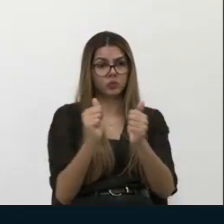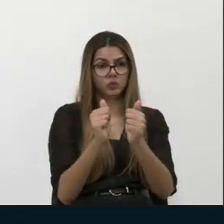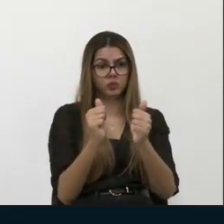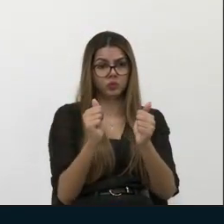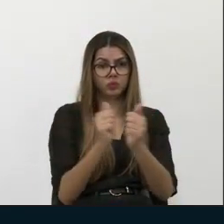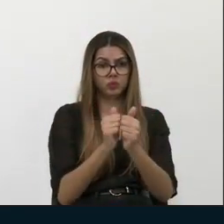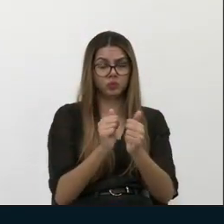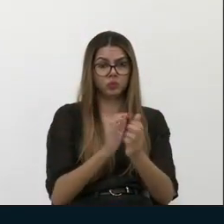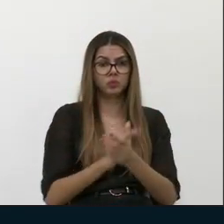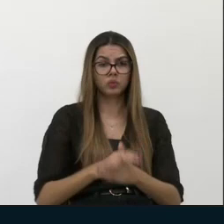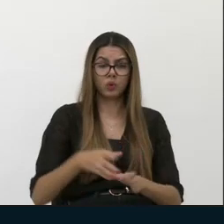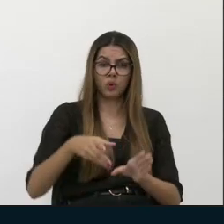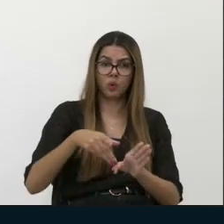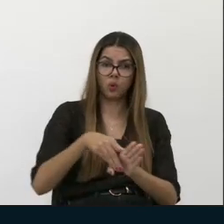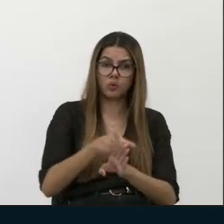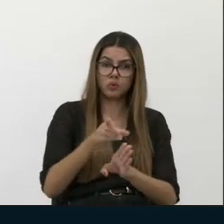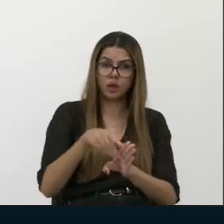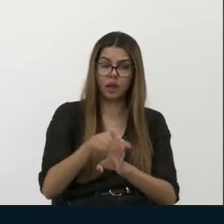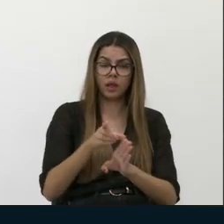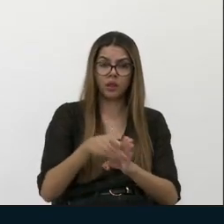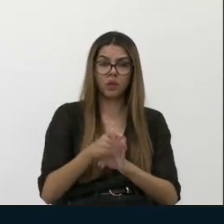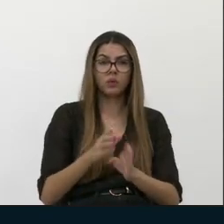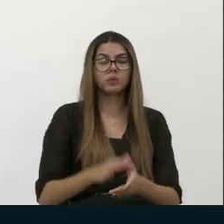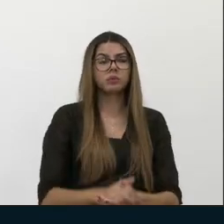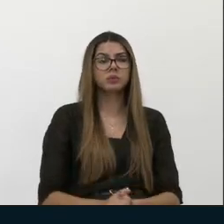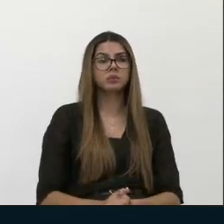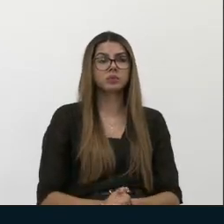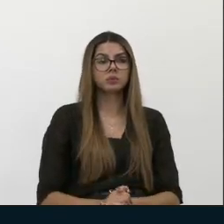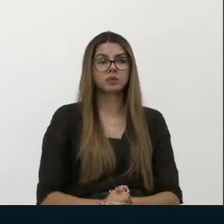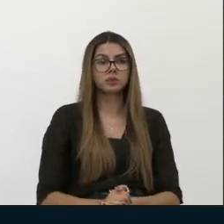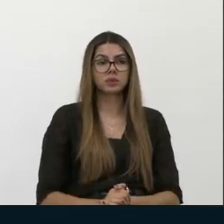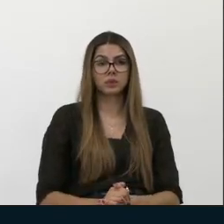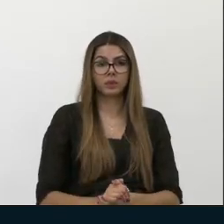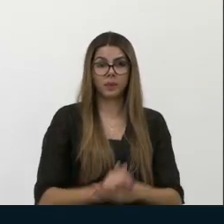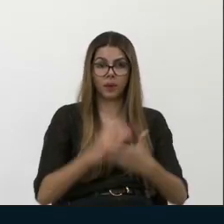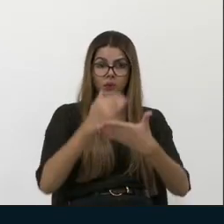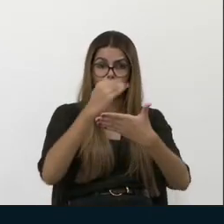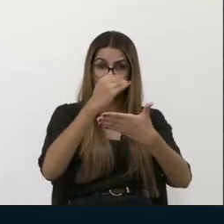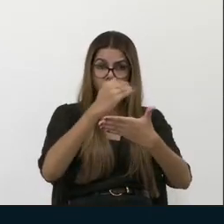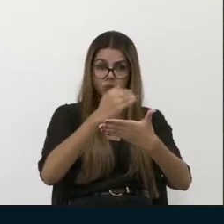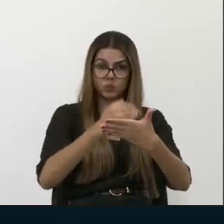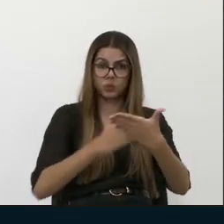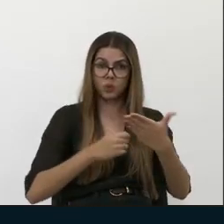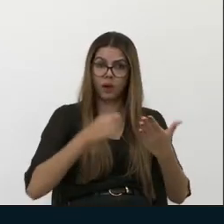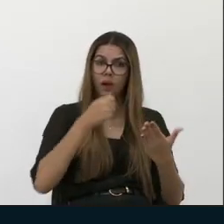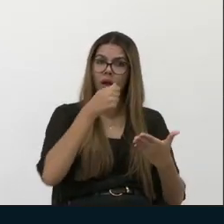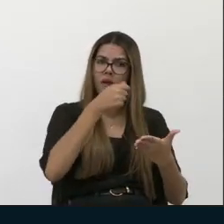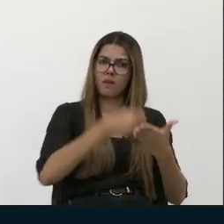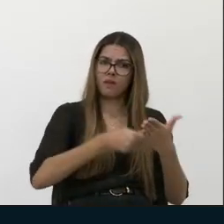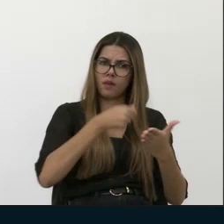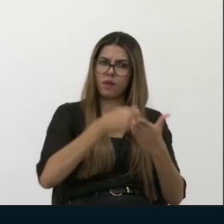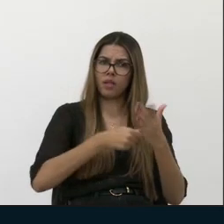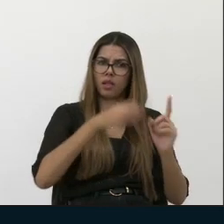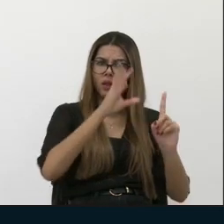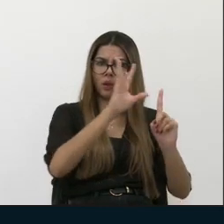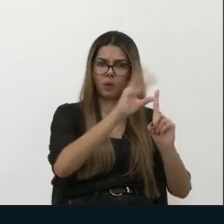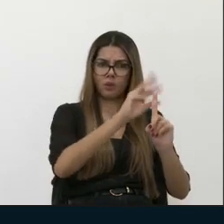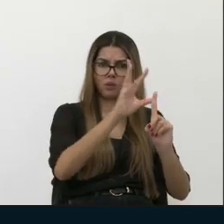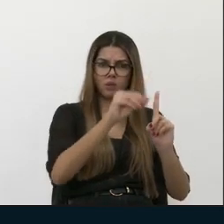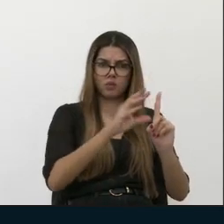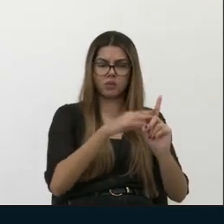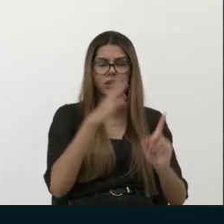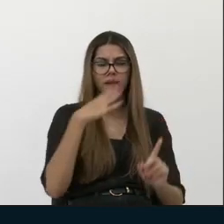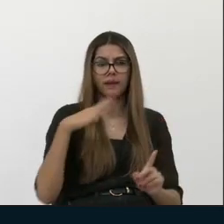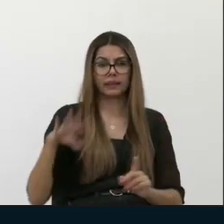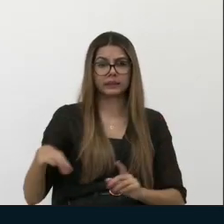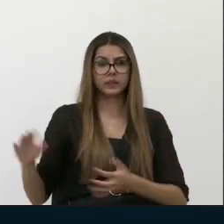com os conselhos, para redução da violência ou abuso sexual da criança e